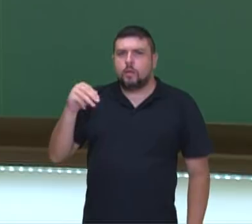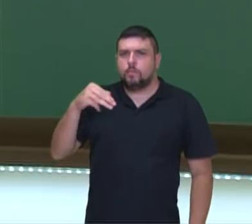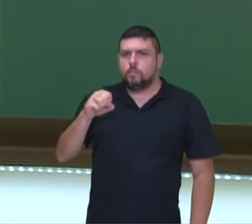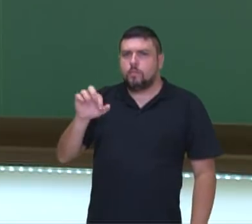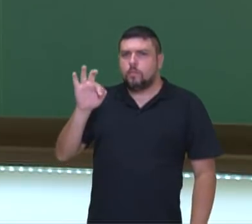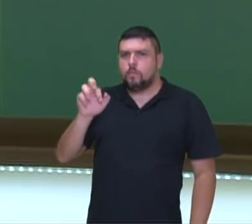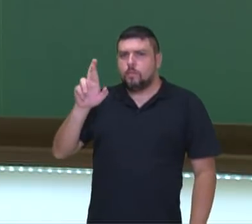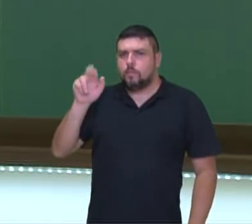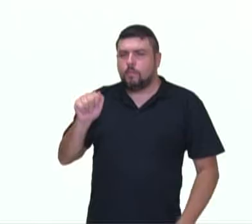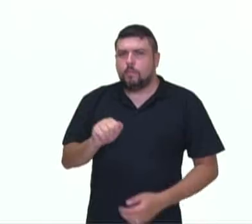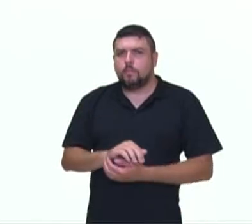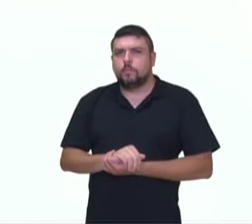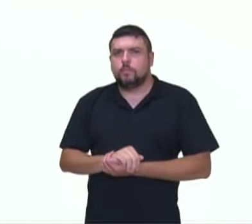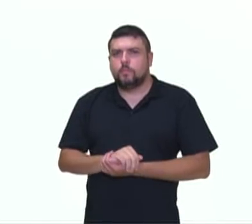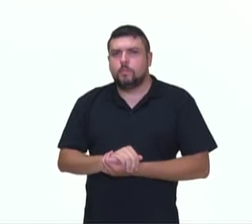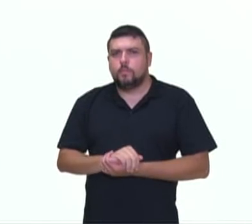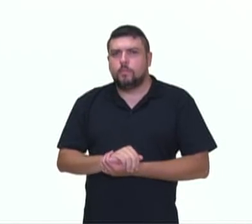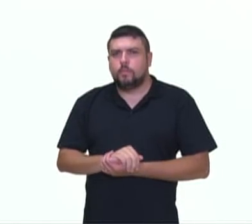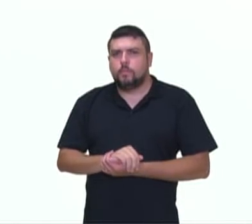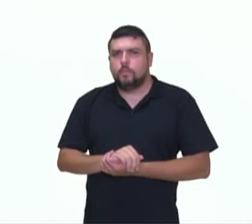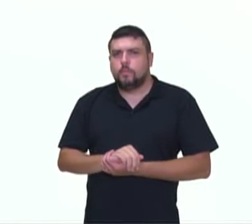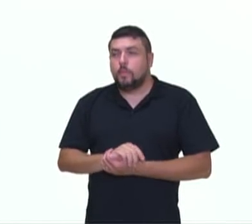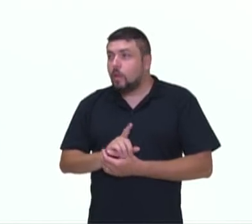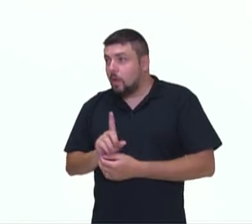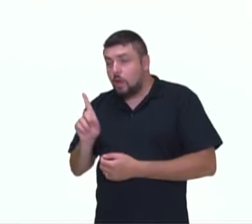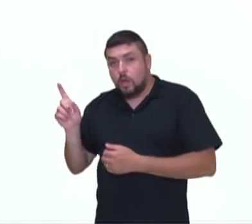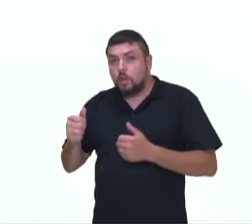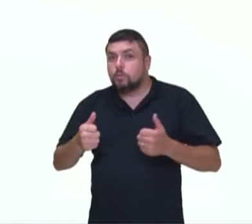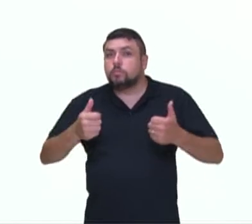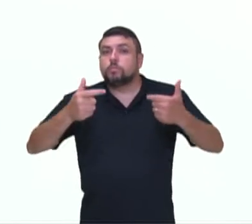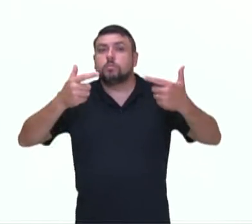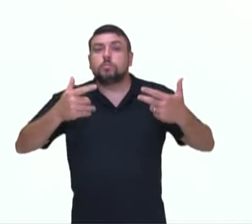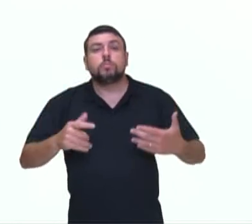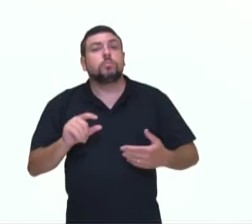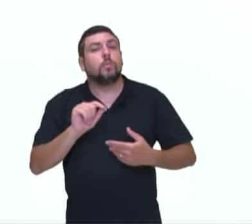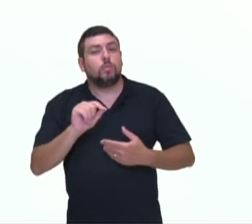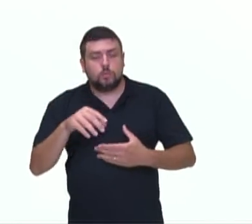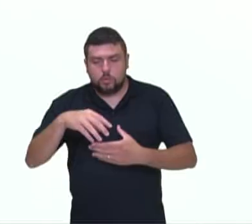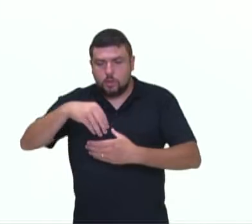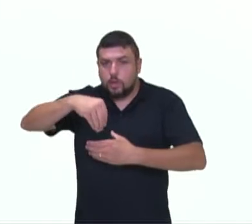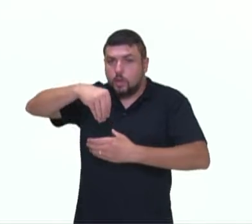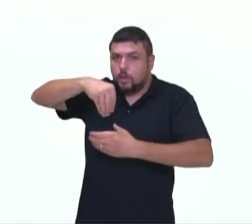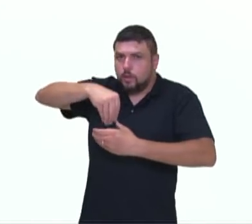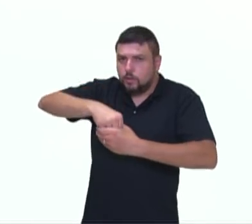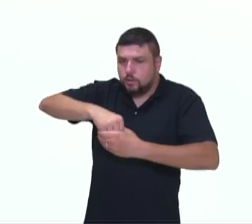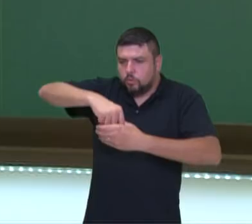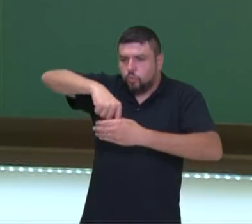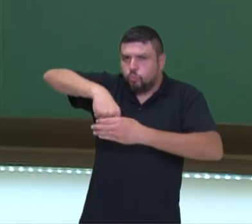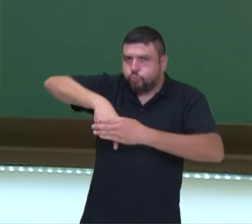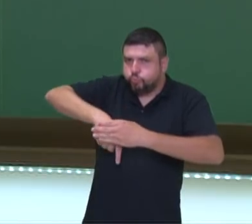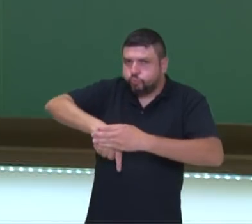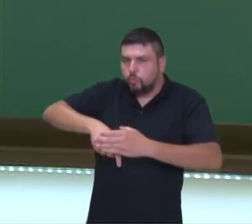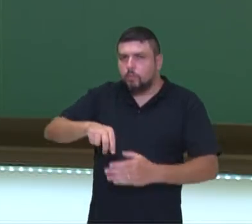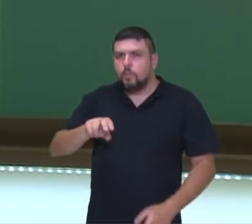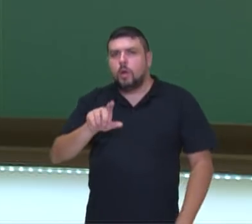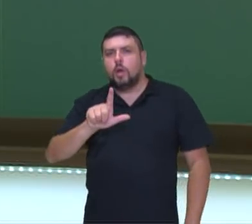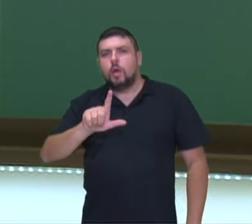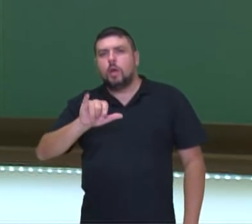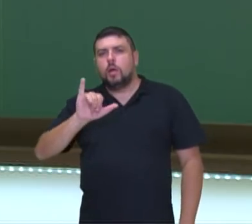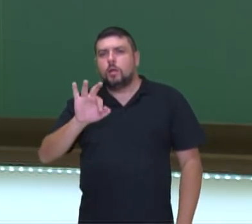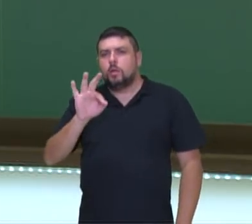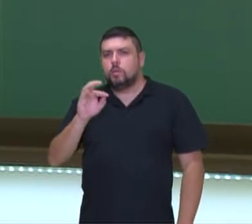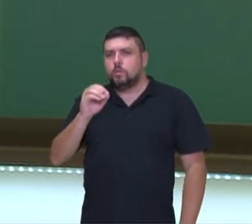falando internamente, nós vamos nos aprofundar na litosfera, que também é dividida em